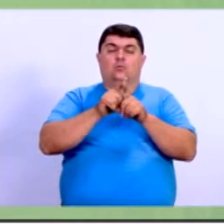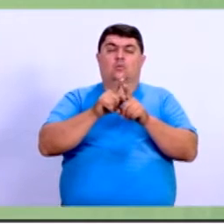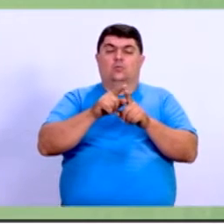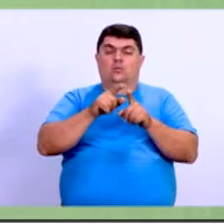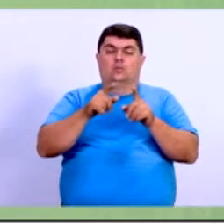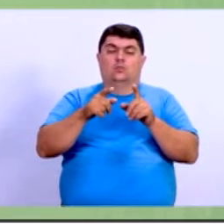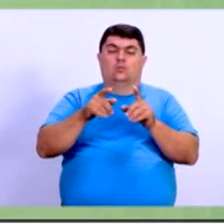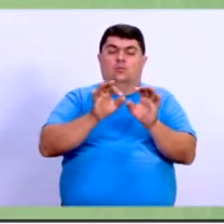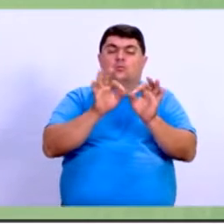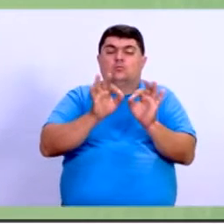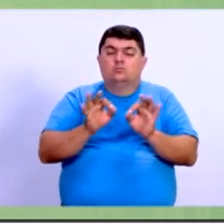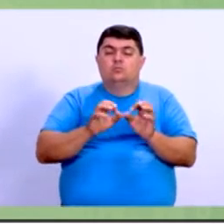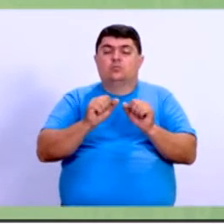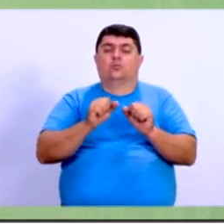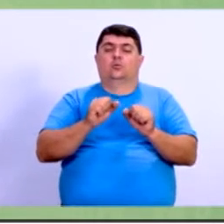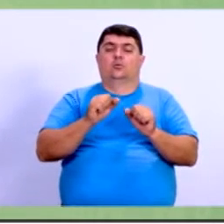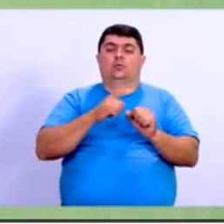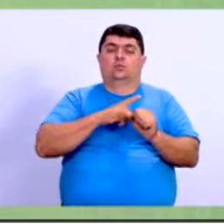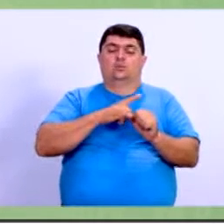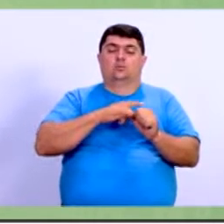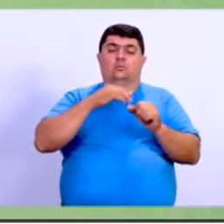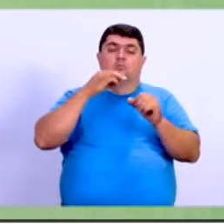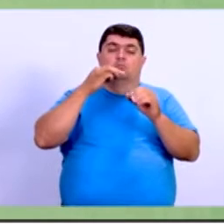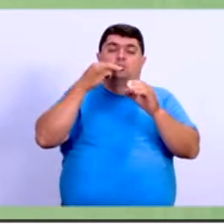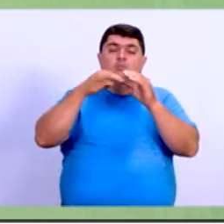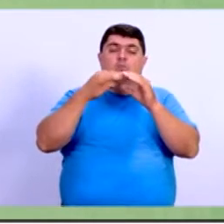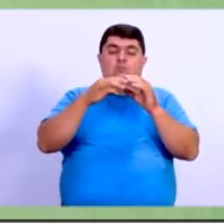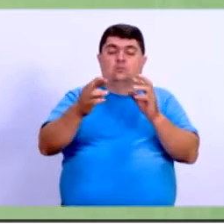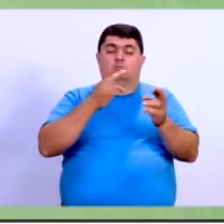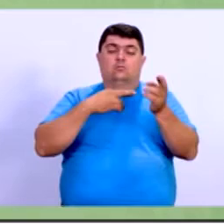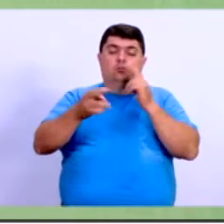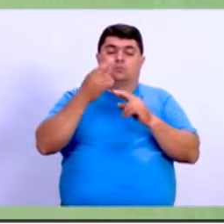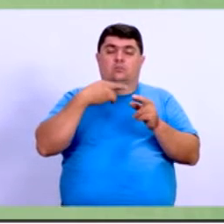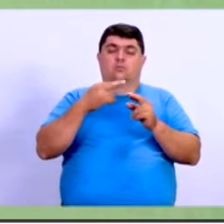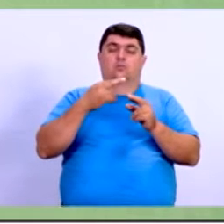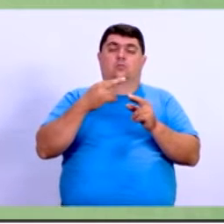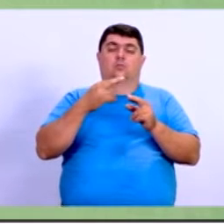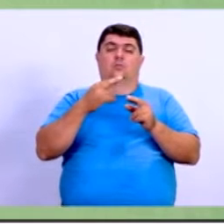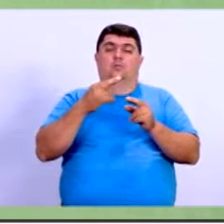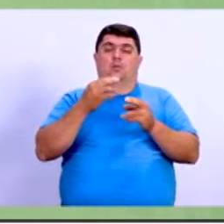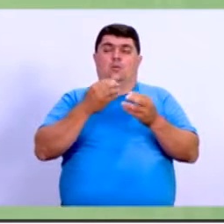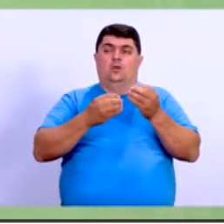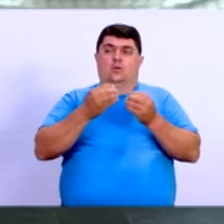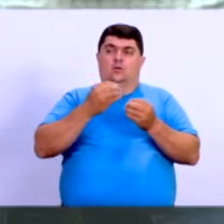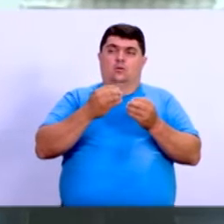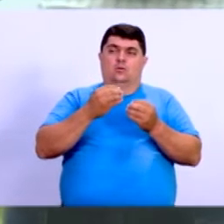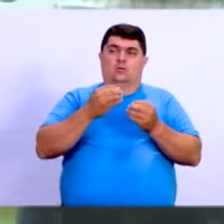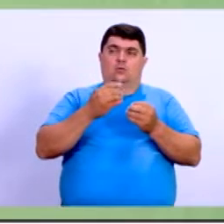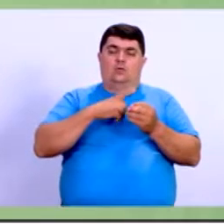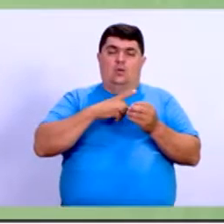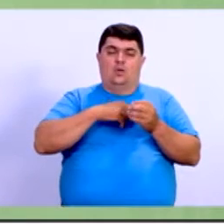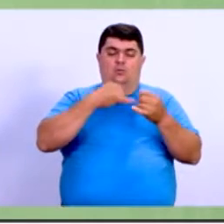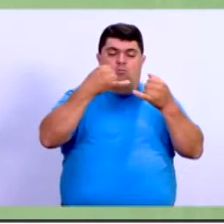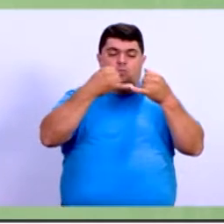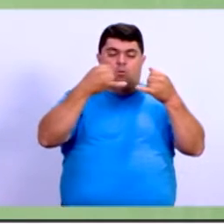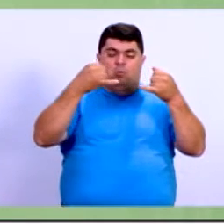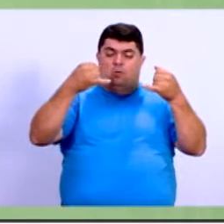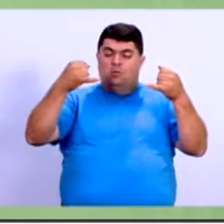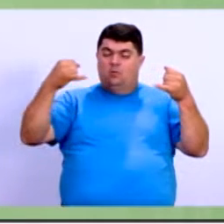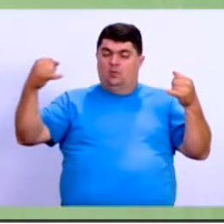tempo. Mensagem de retorno. Observem como é feita a mensagem de retorno. Ela é uma linha